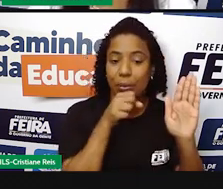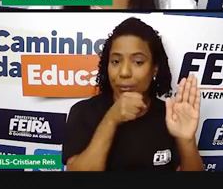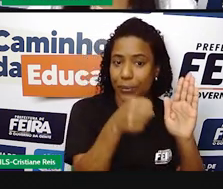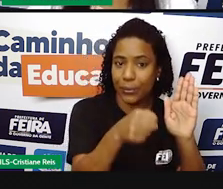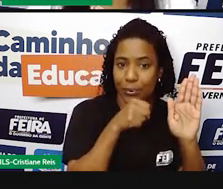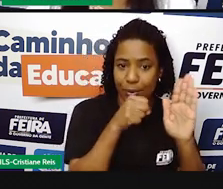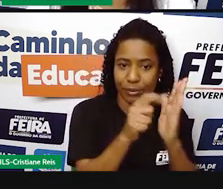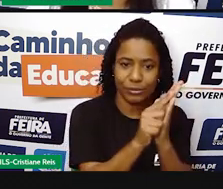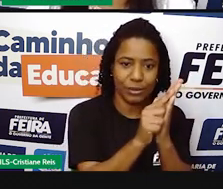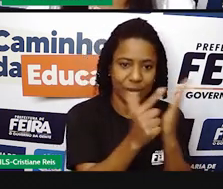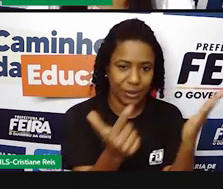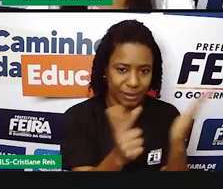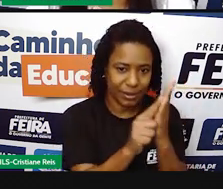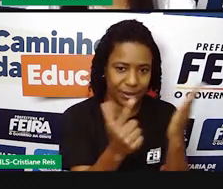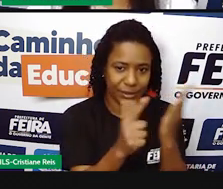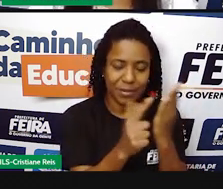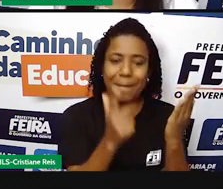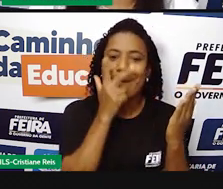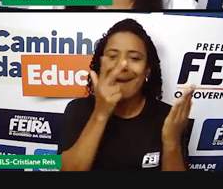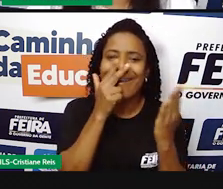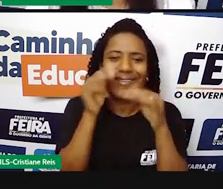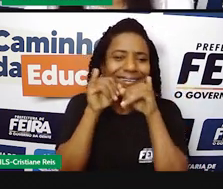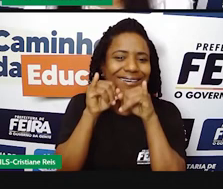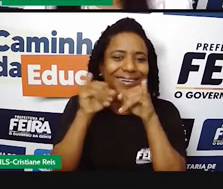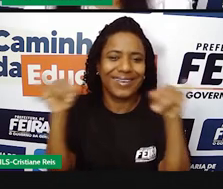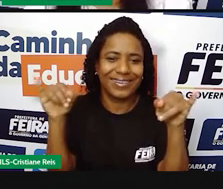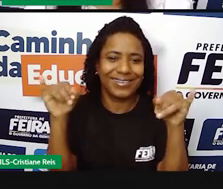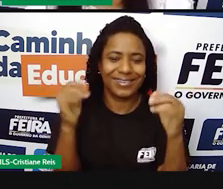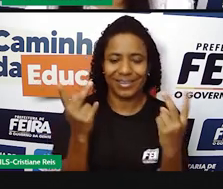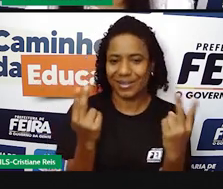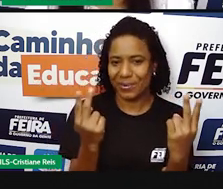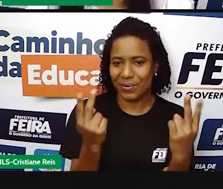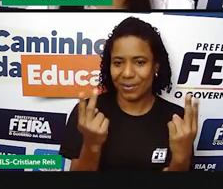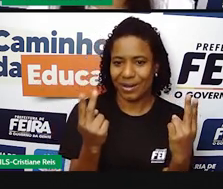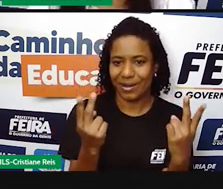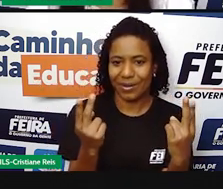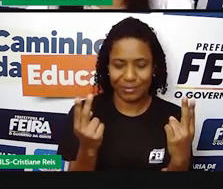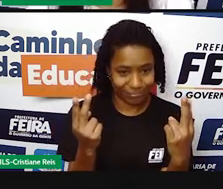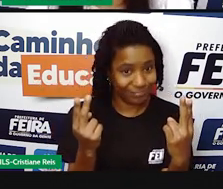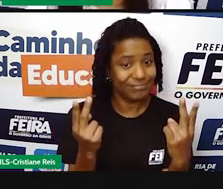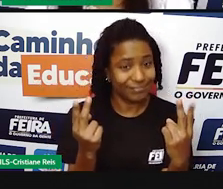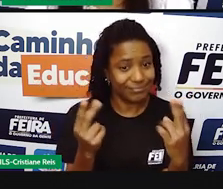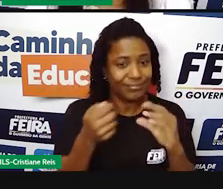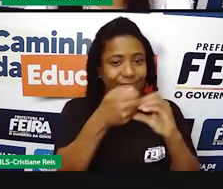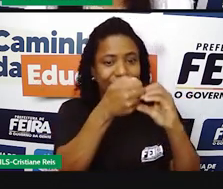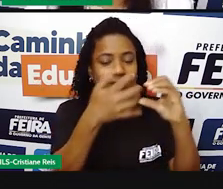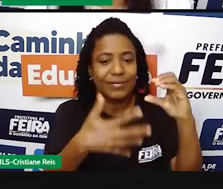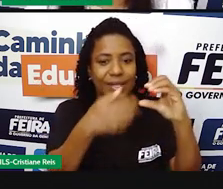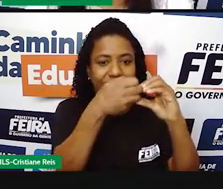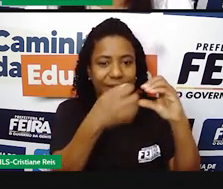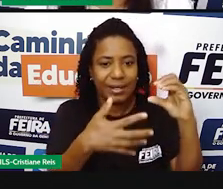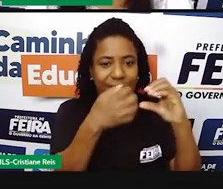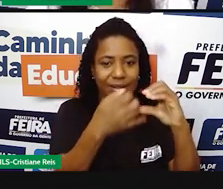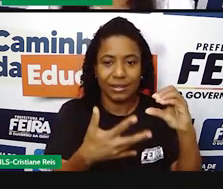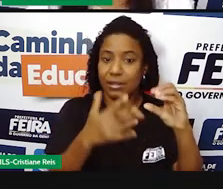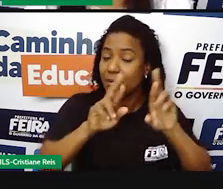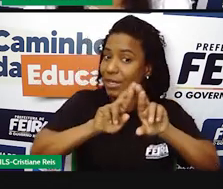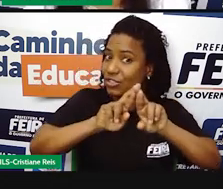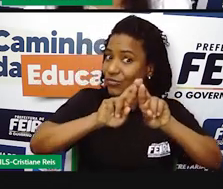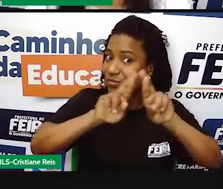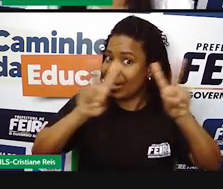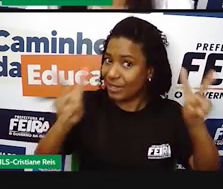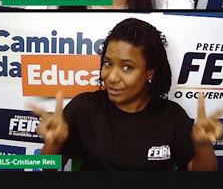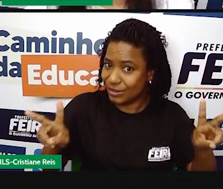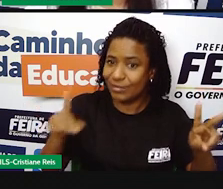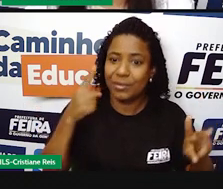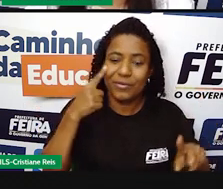mesmas funções de trazer informações, reportagem e notícia possuem aí características diferentes. Então, é